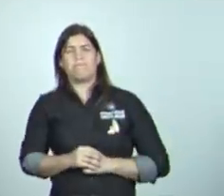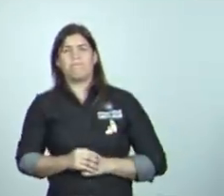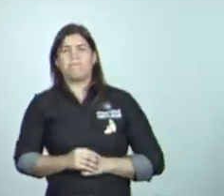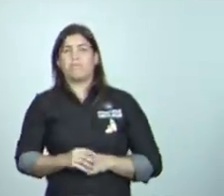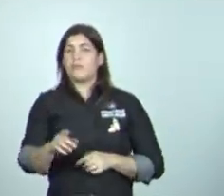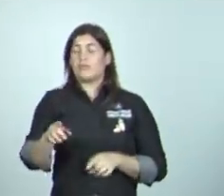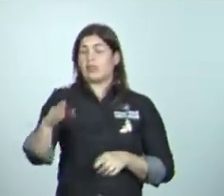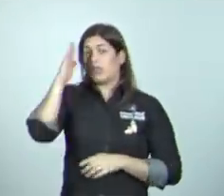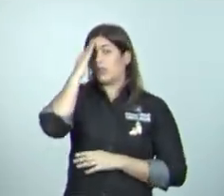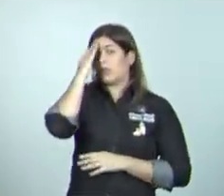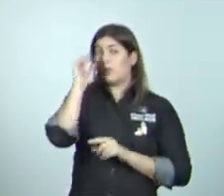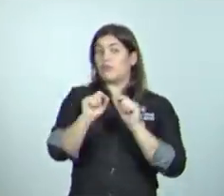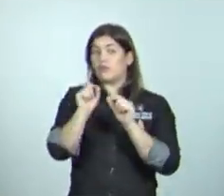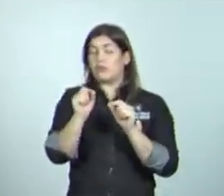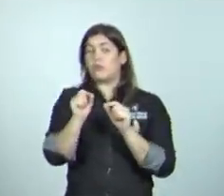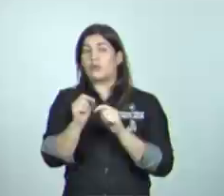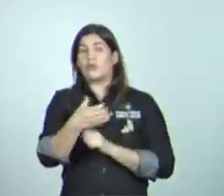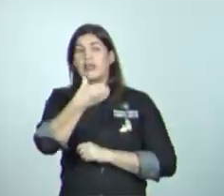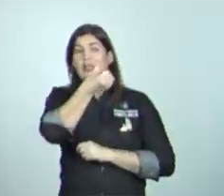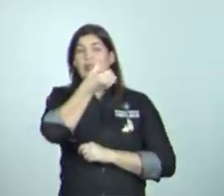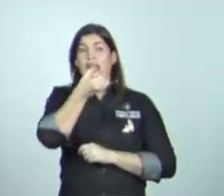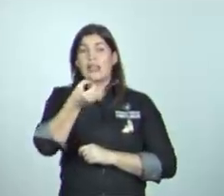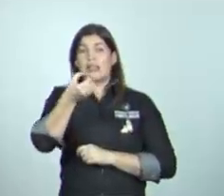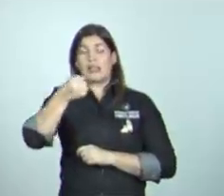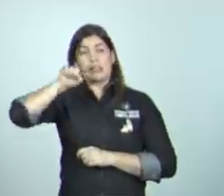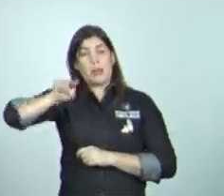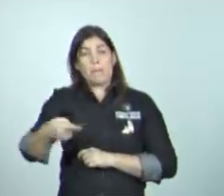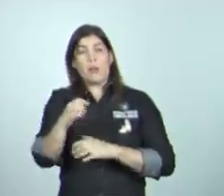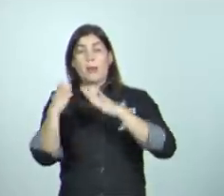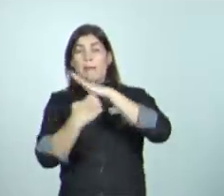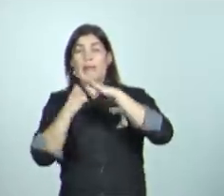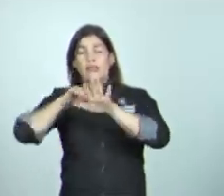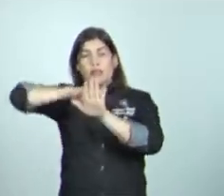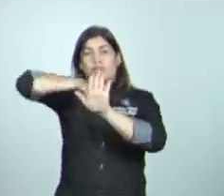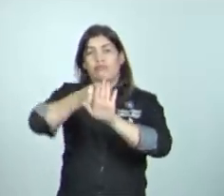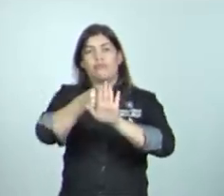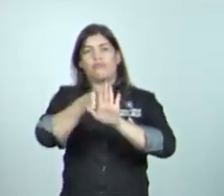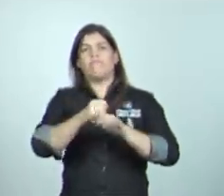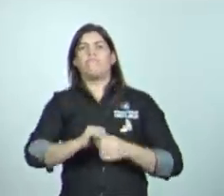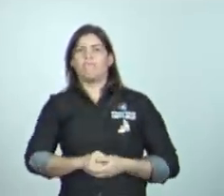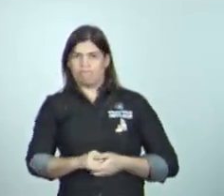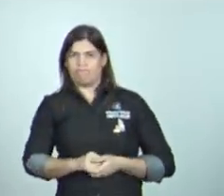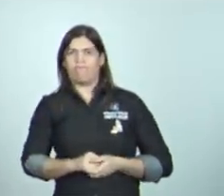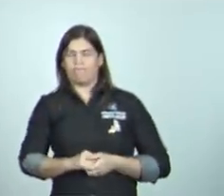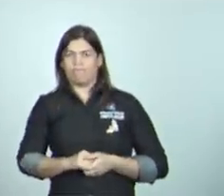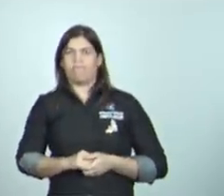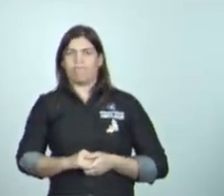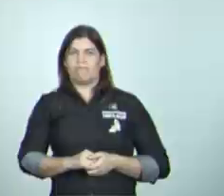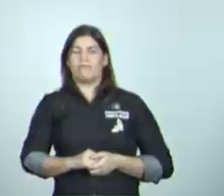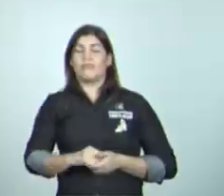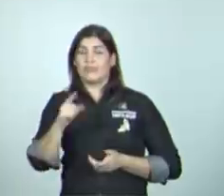a previsão é de 600 mil empresas fechadas ah e ainda